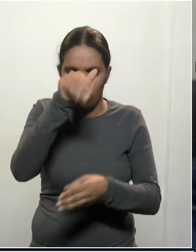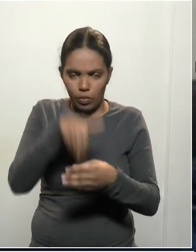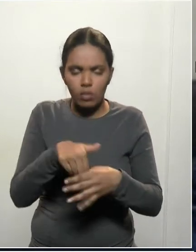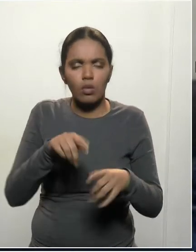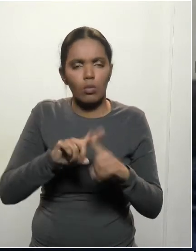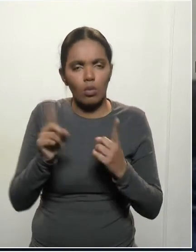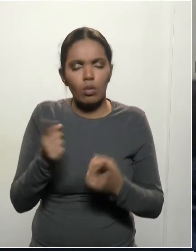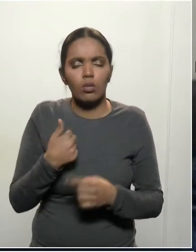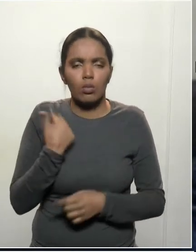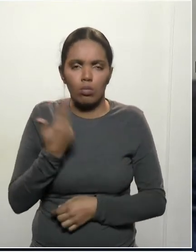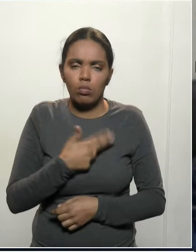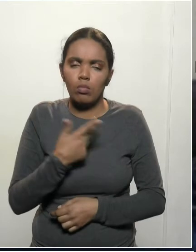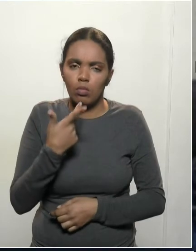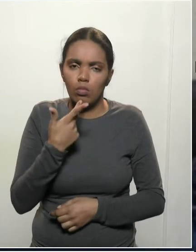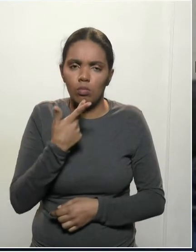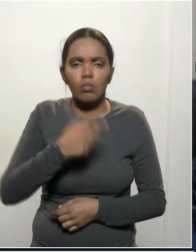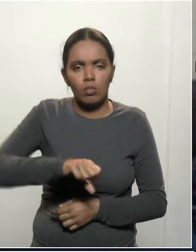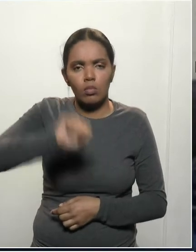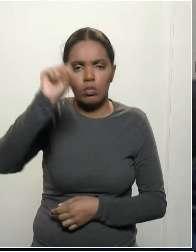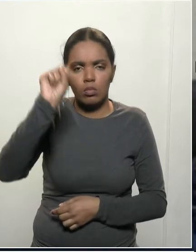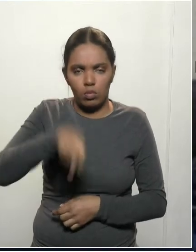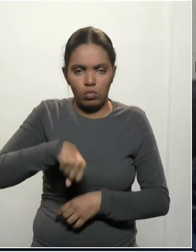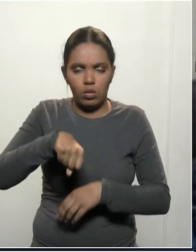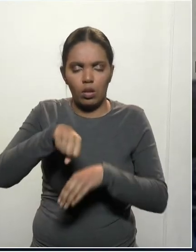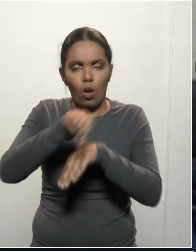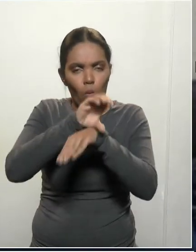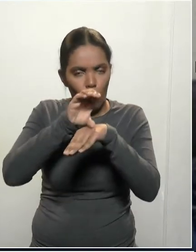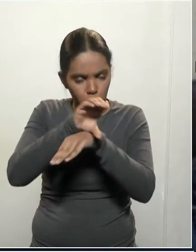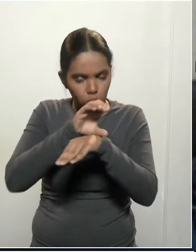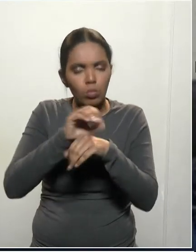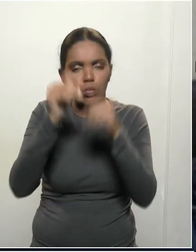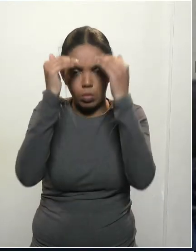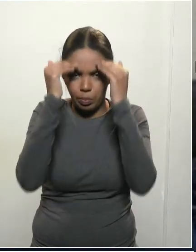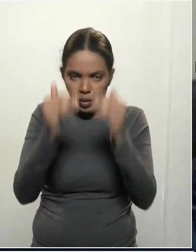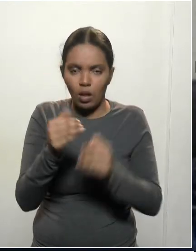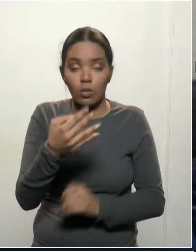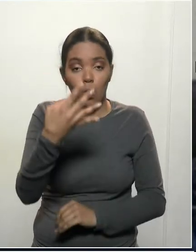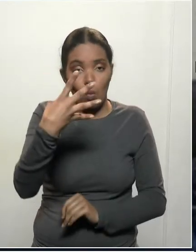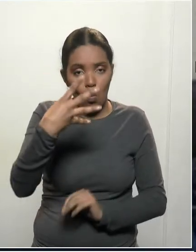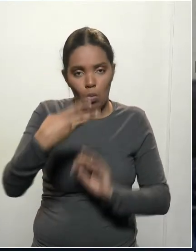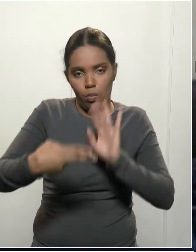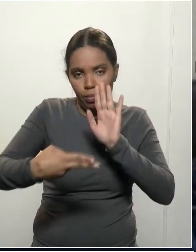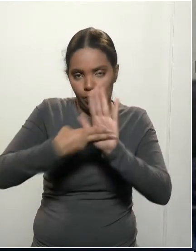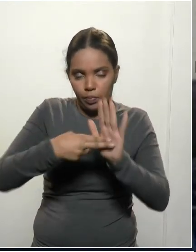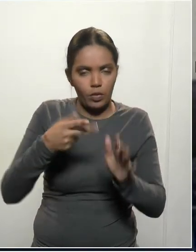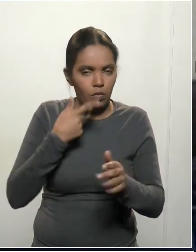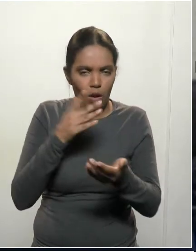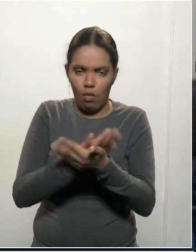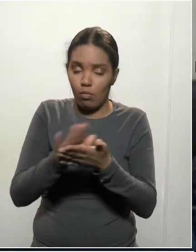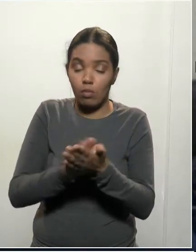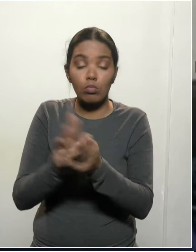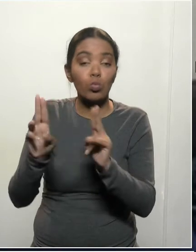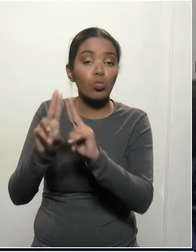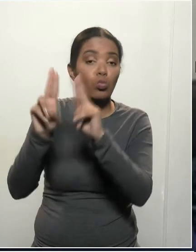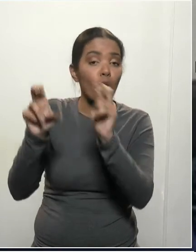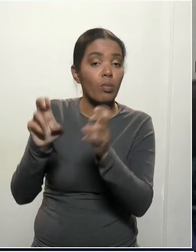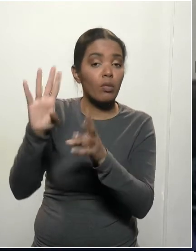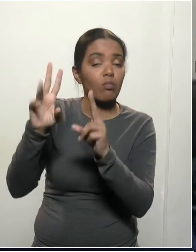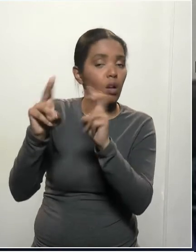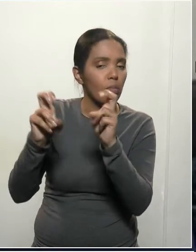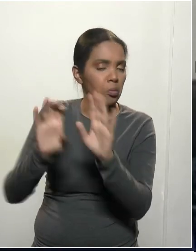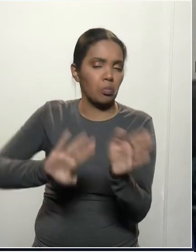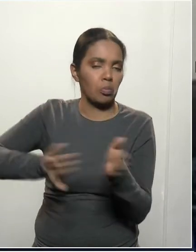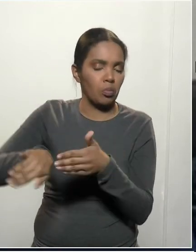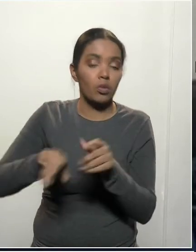nós vamos votar pela constitucionalidade das quatro, não entrando na questão do mérito,